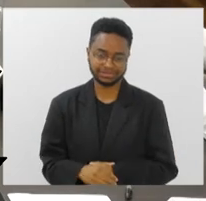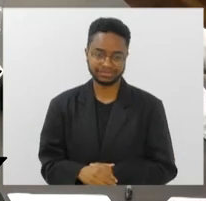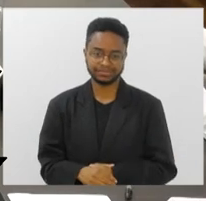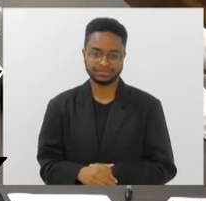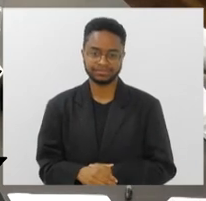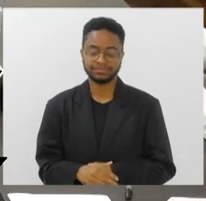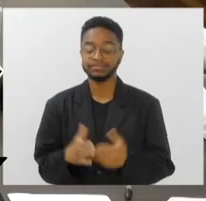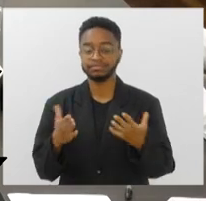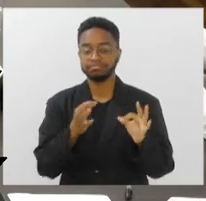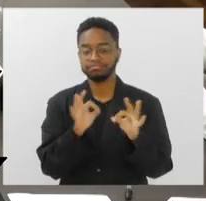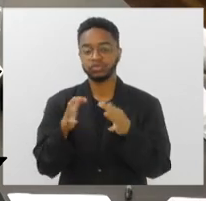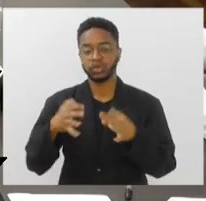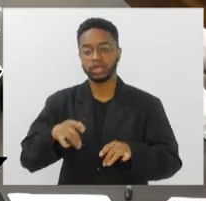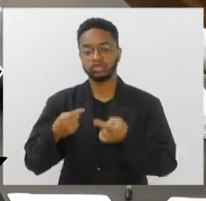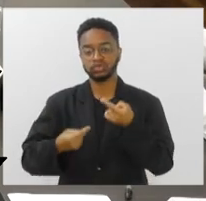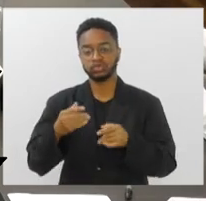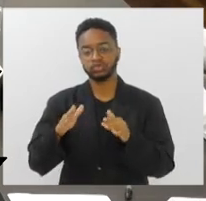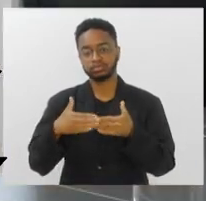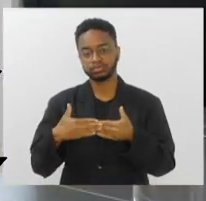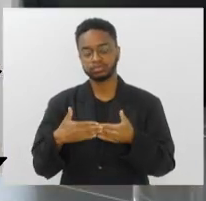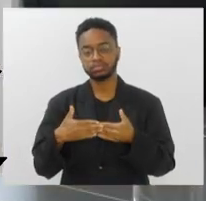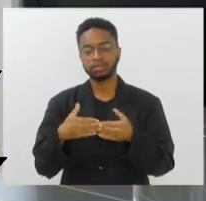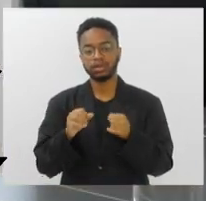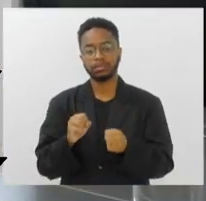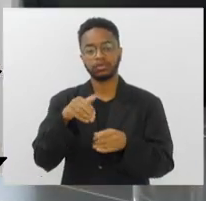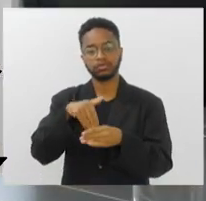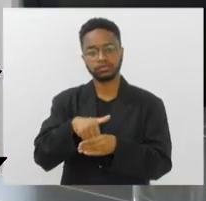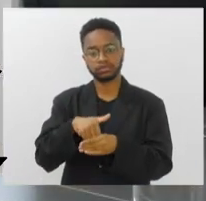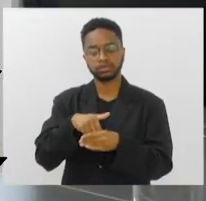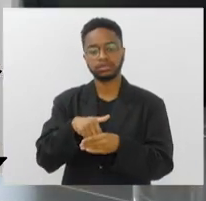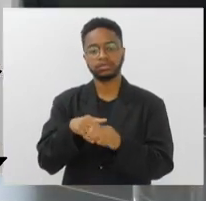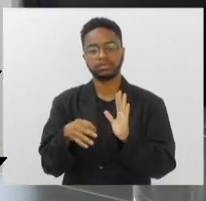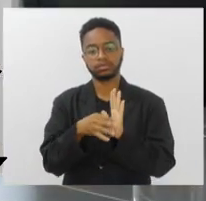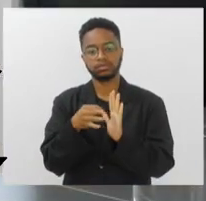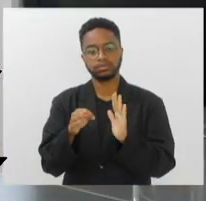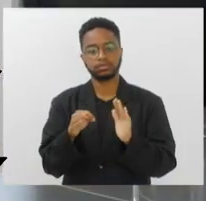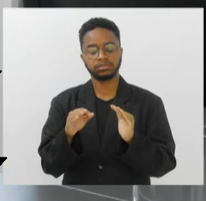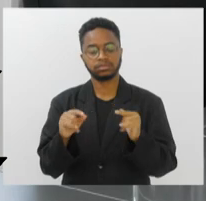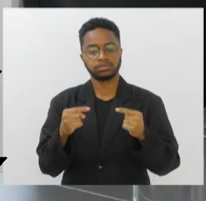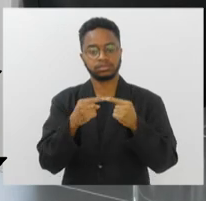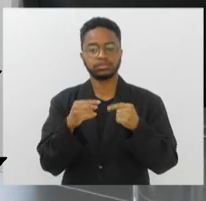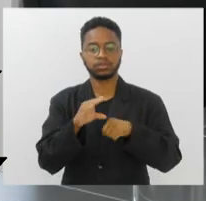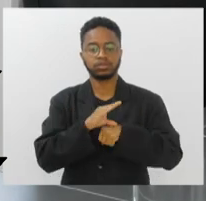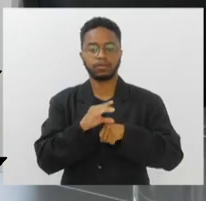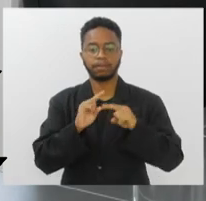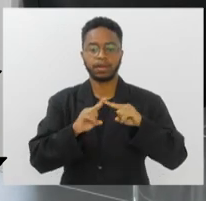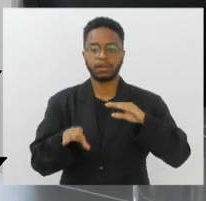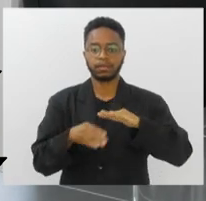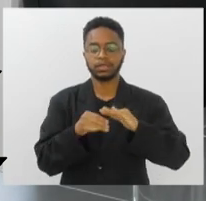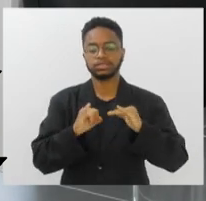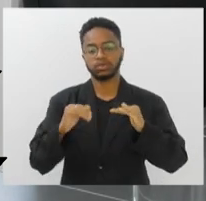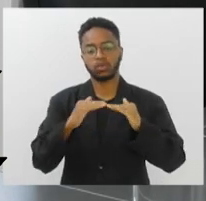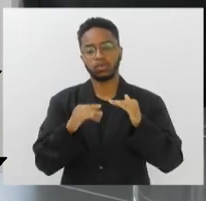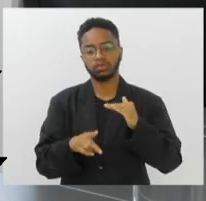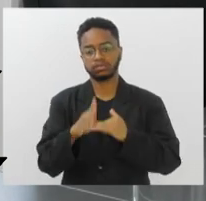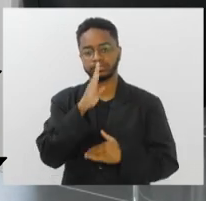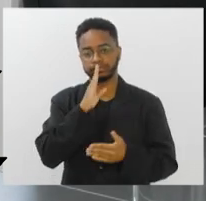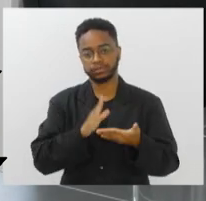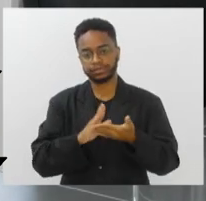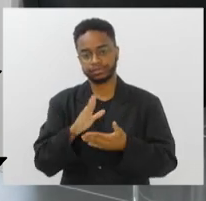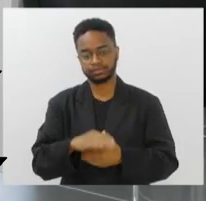Então, não havendo o que queira discutir, encerrada a discussão, em votação, parecer pela constitucionalidade com emenda, senhores que aprovam, permaneçam como estão,